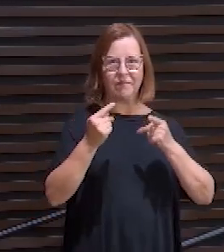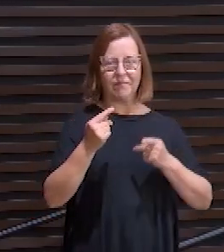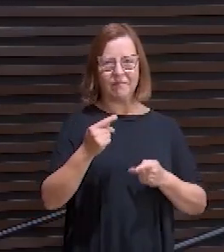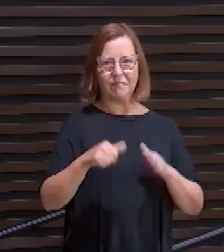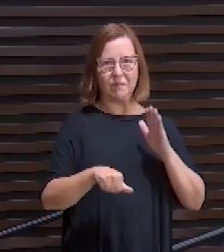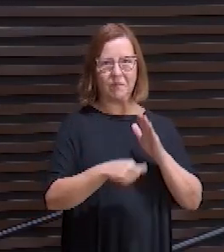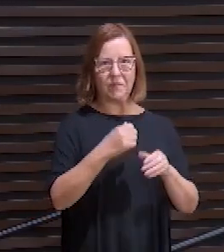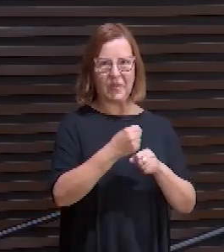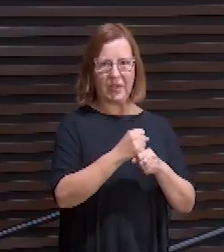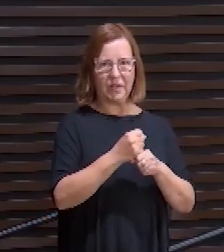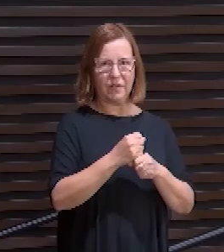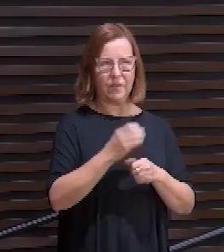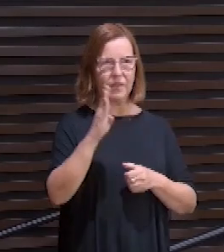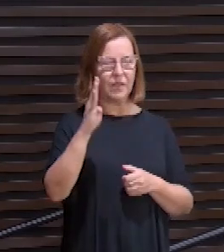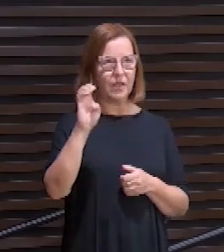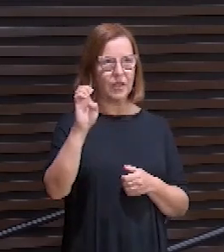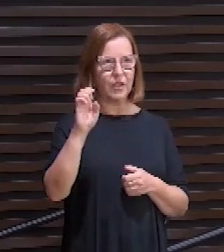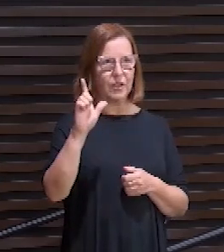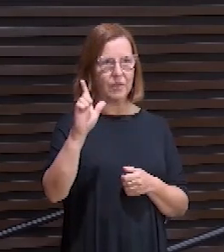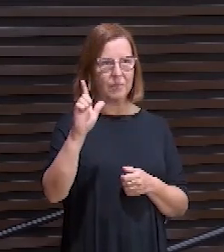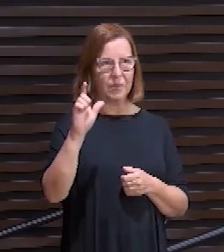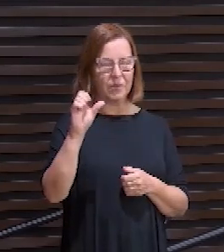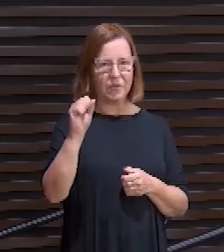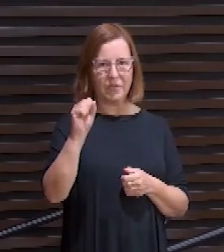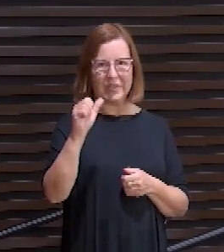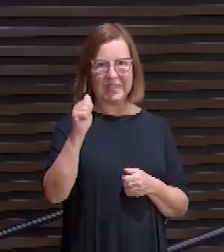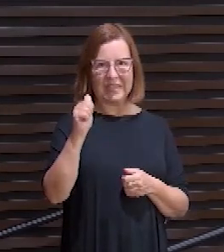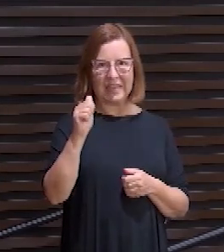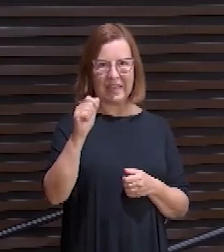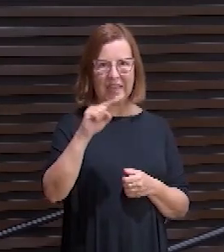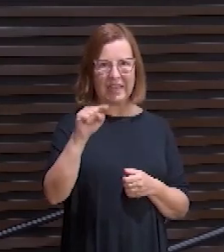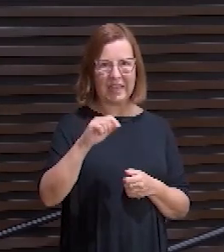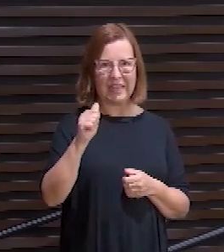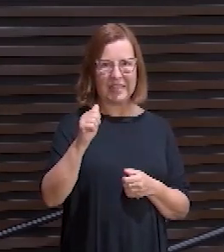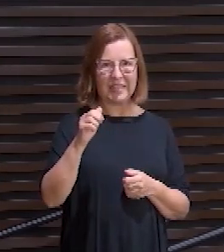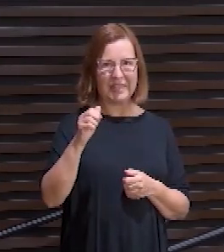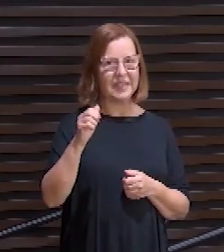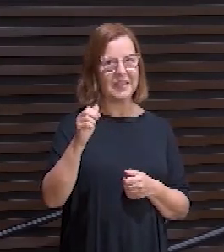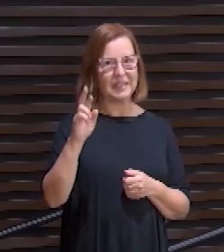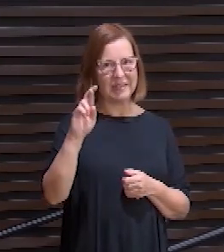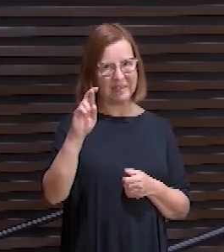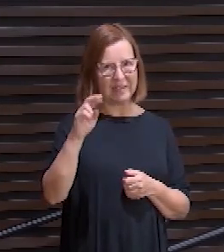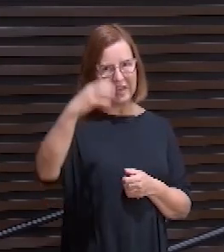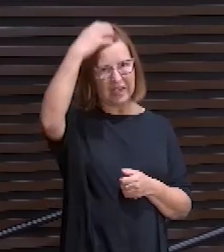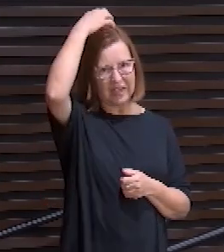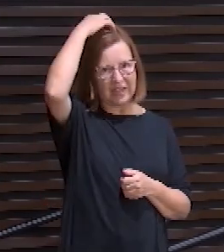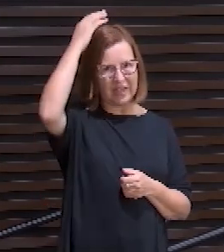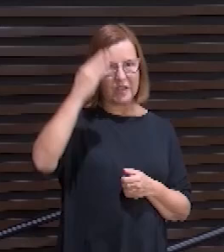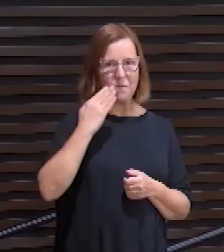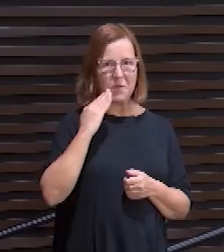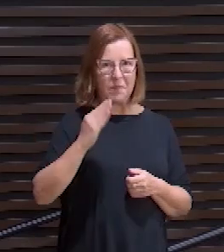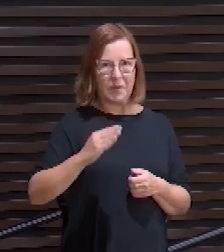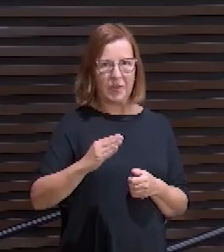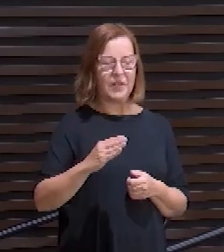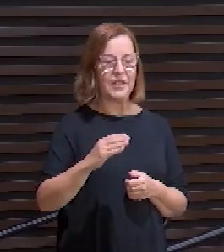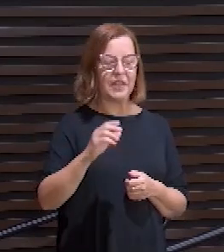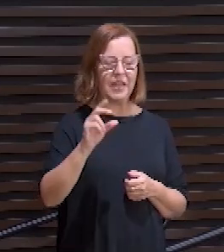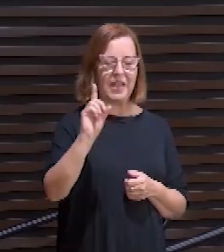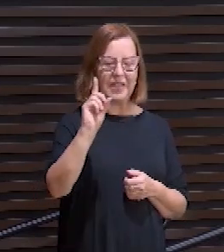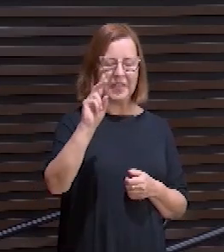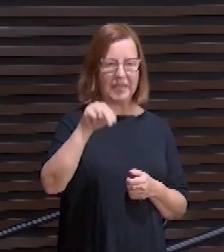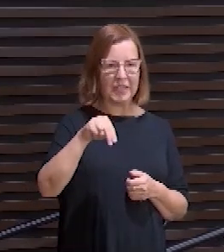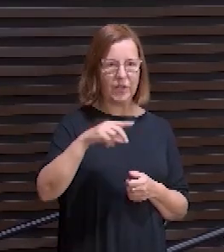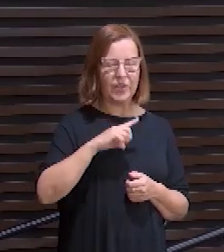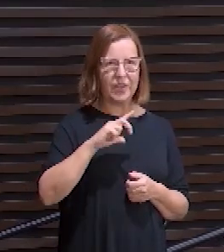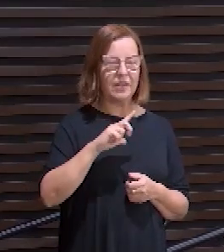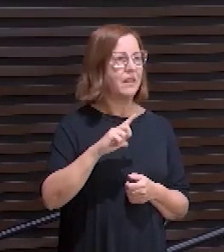No primeiro ano de Belsazar, rei da Babilônia, teve Daniel um sonho e visões ante seus olhos, quando estava no seu